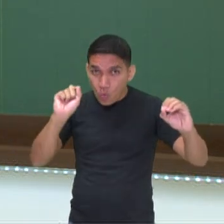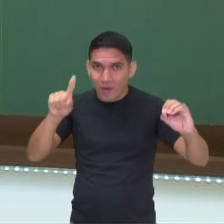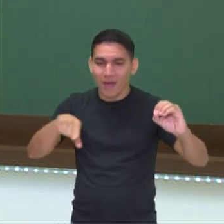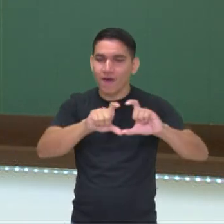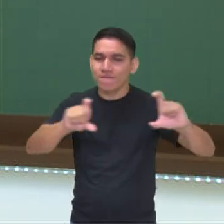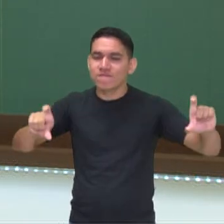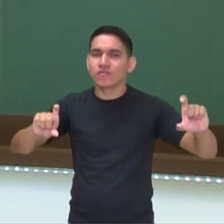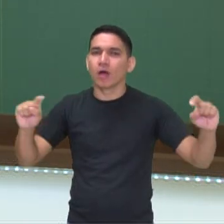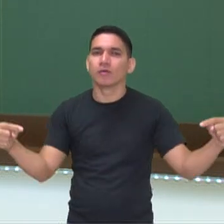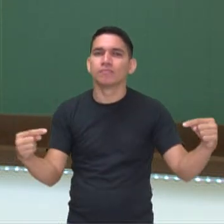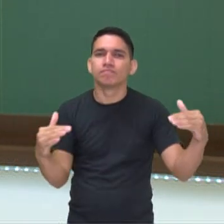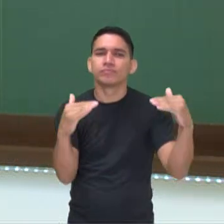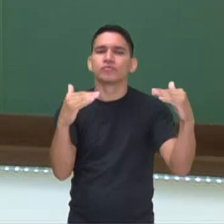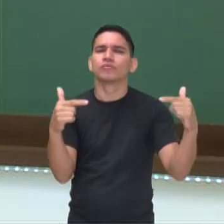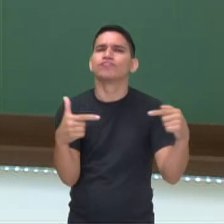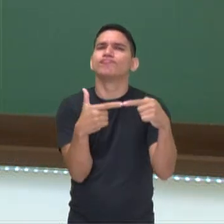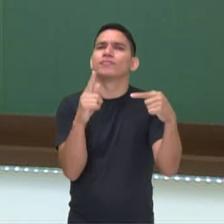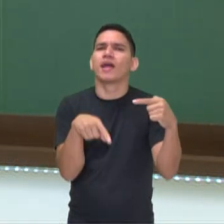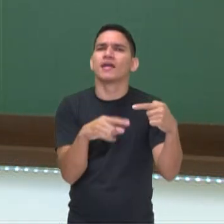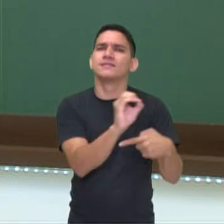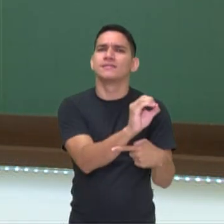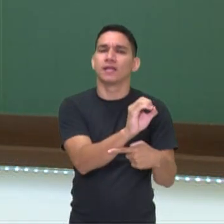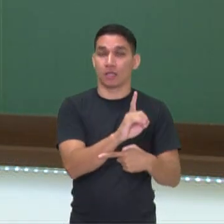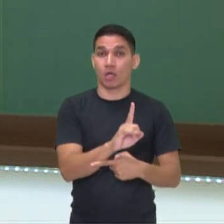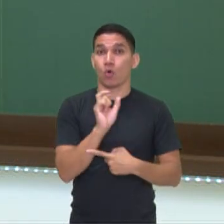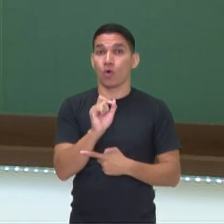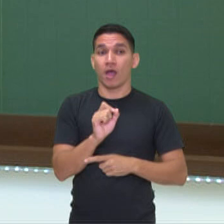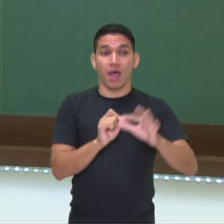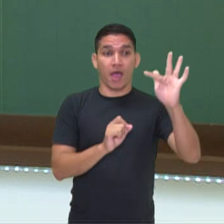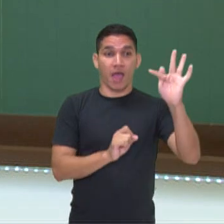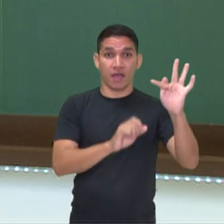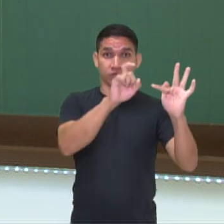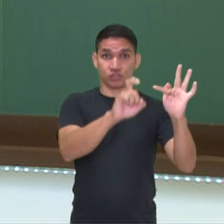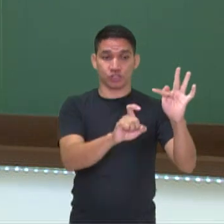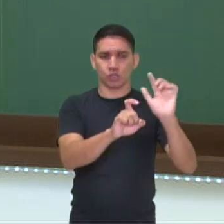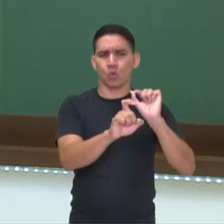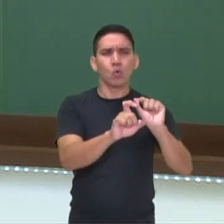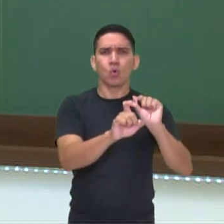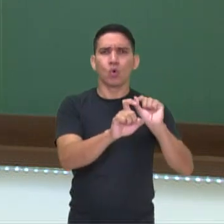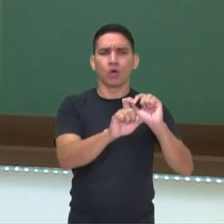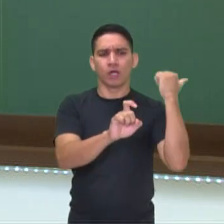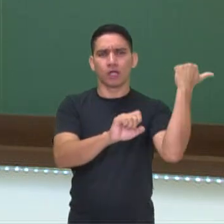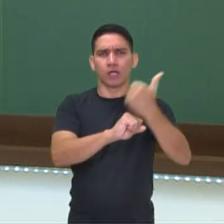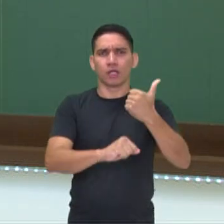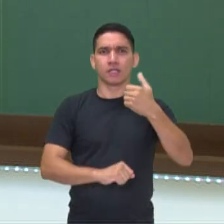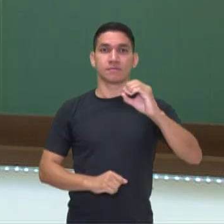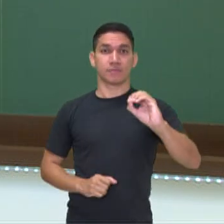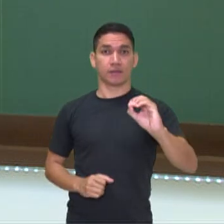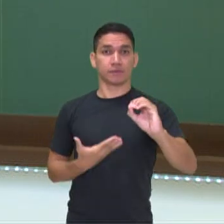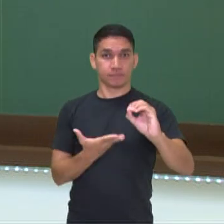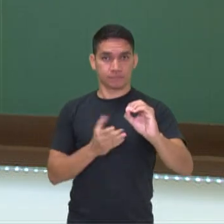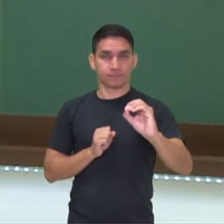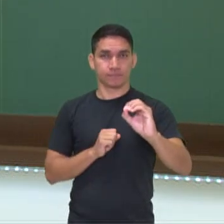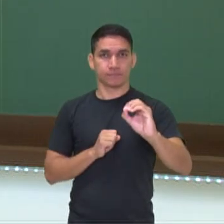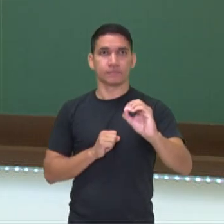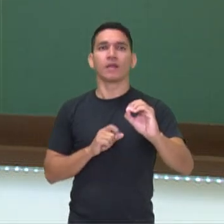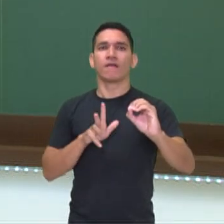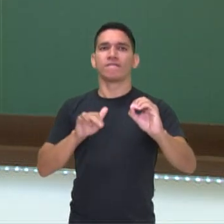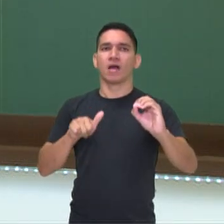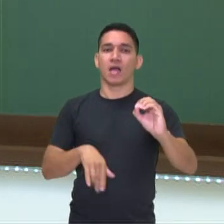igual a zero. Ou seja, eu vou pegar f de x, no lugar do f de x eu vou colocar o zero, tá bom? Vou igualar, vou